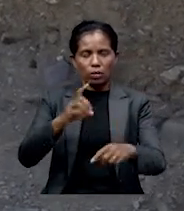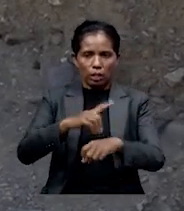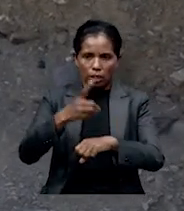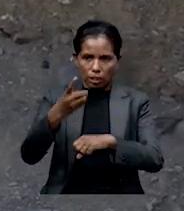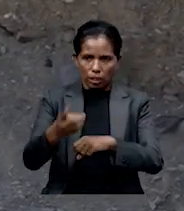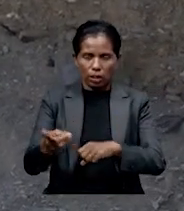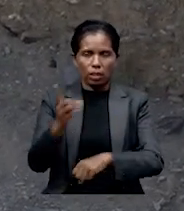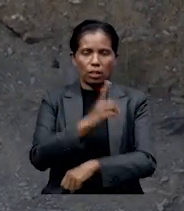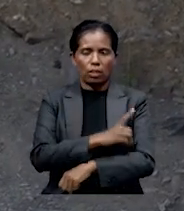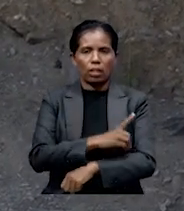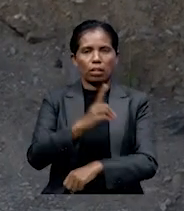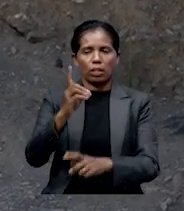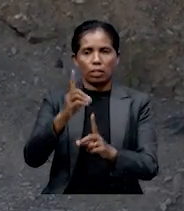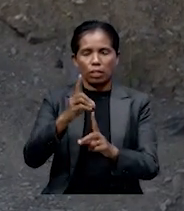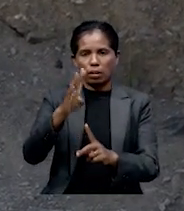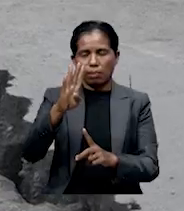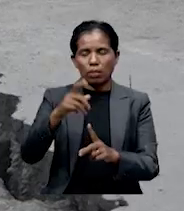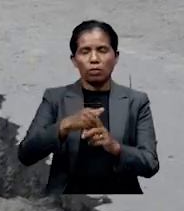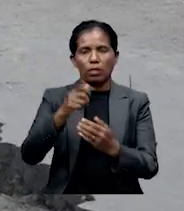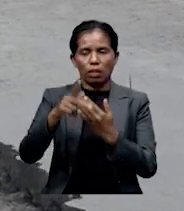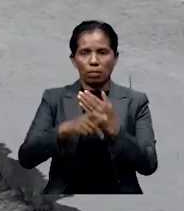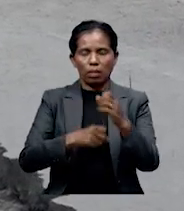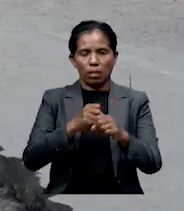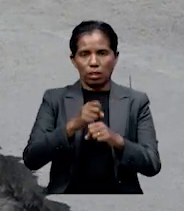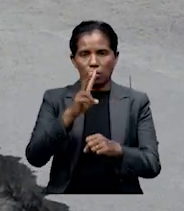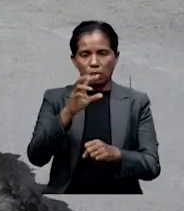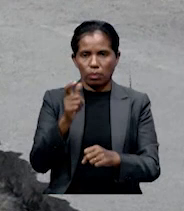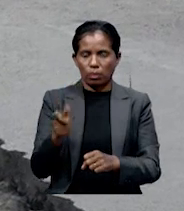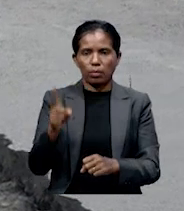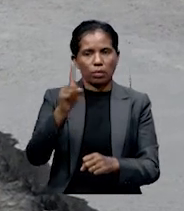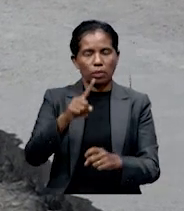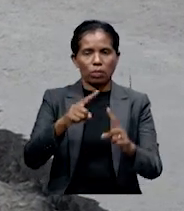inundação lorong hat fulang abril tina reung rua ronulo resenida to